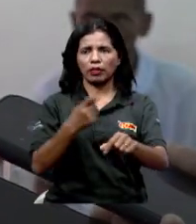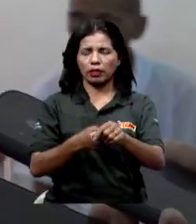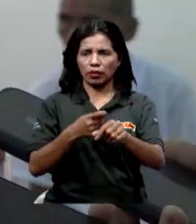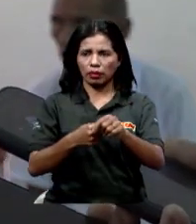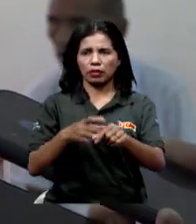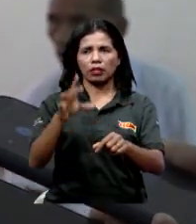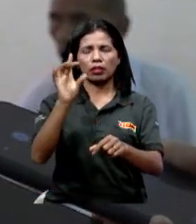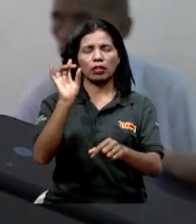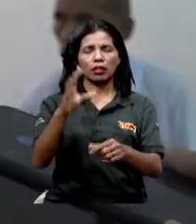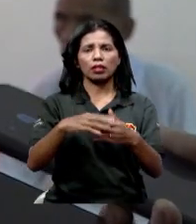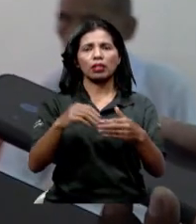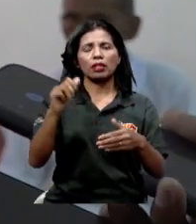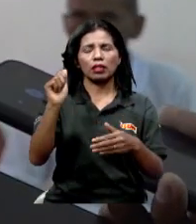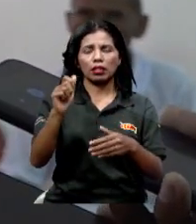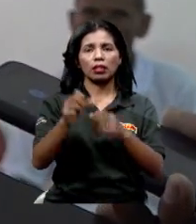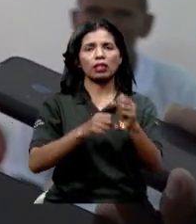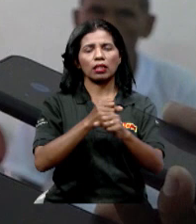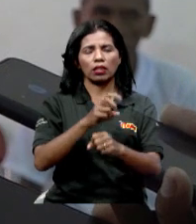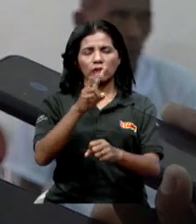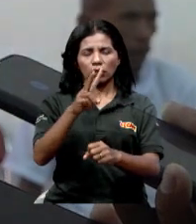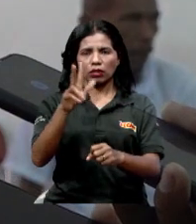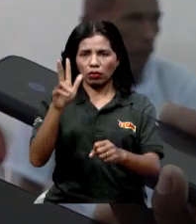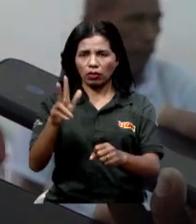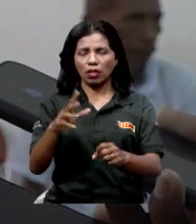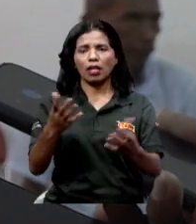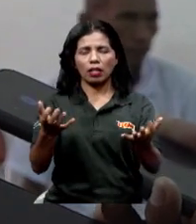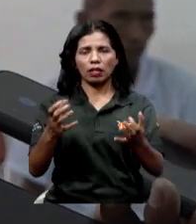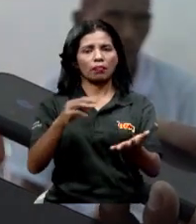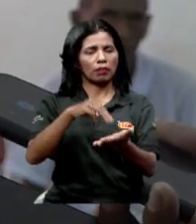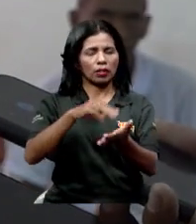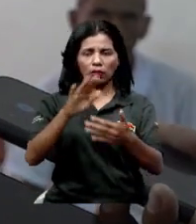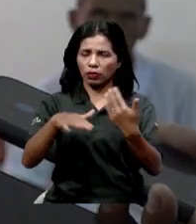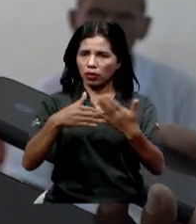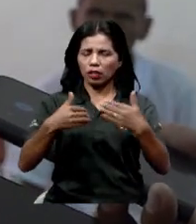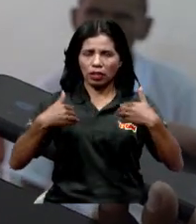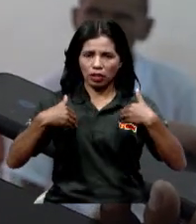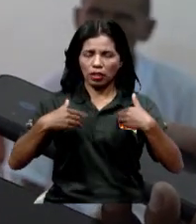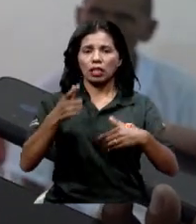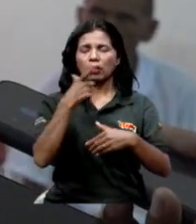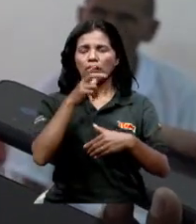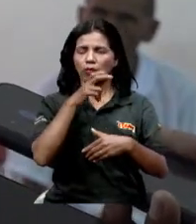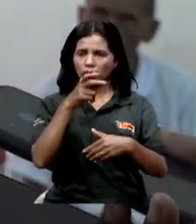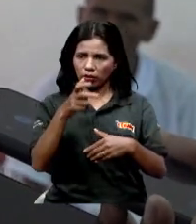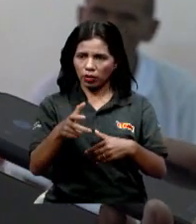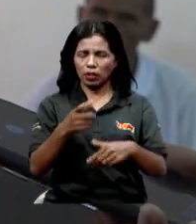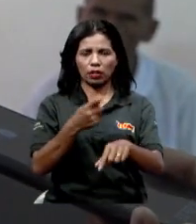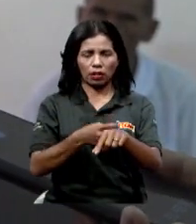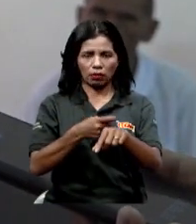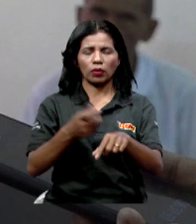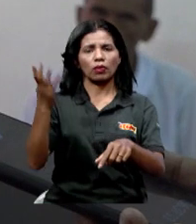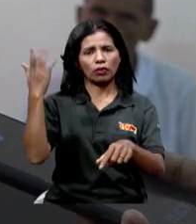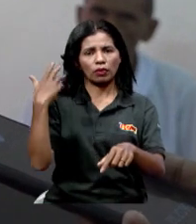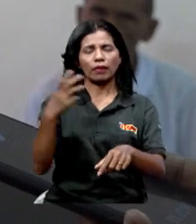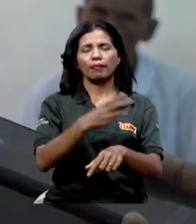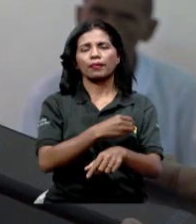sétimo ou décimo segundo ano hakara que lá coi matéria ser roto e ali em português mas bem e a tempo ir a cliuba e a